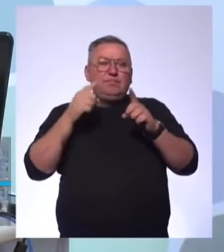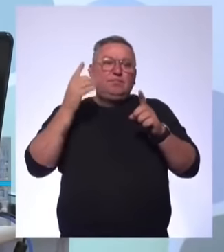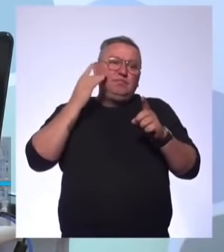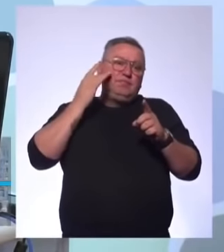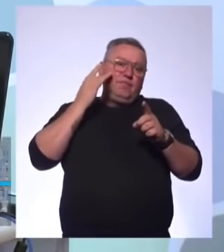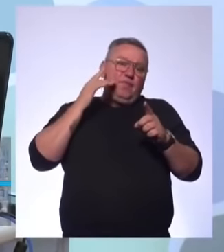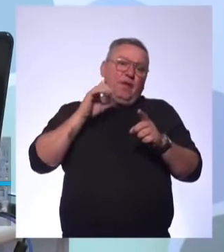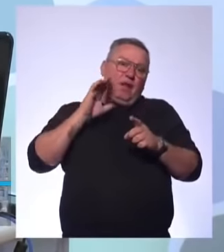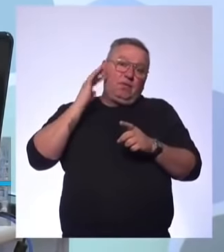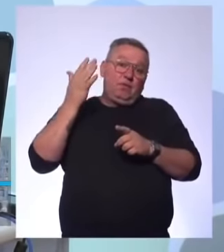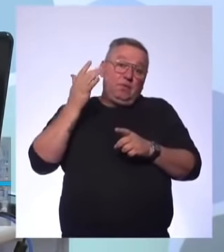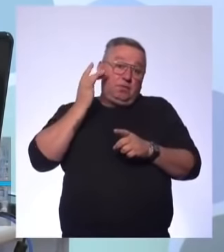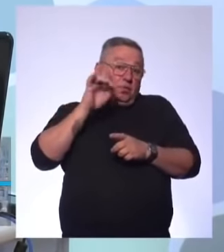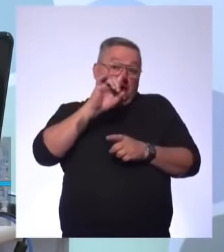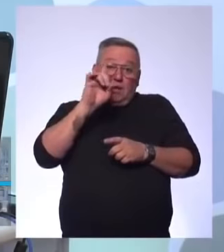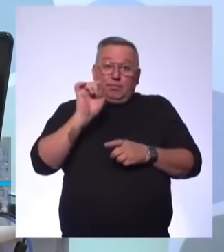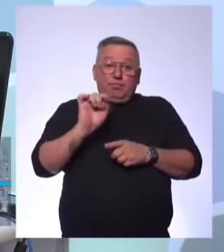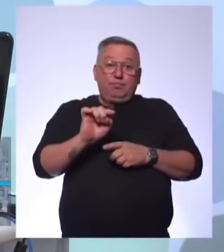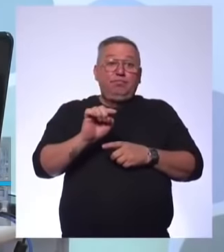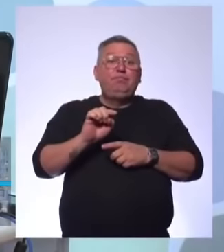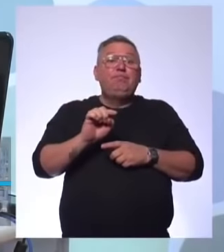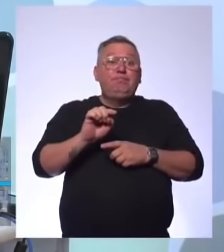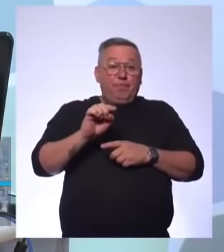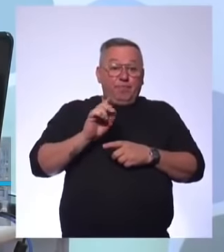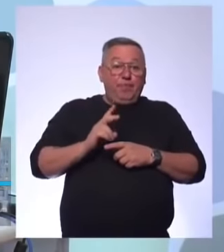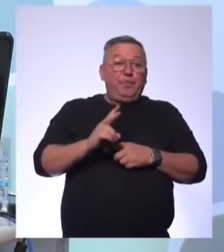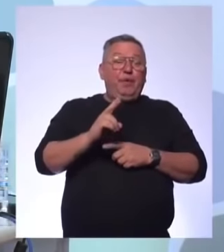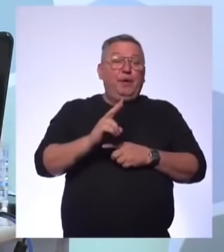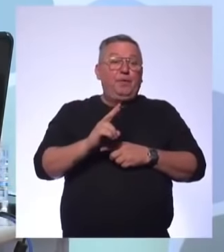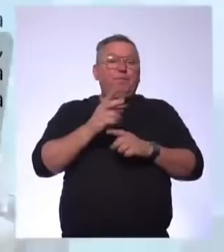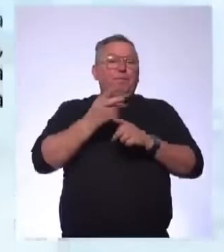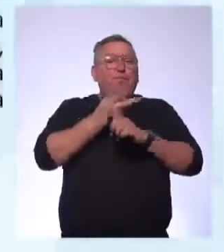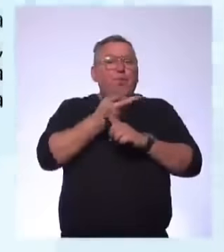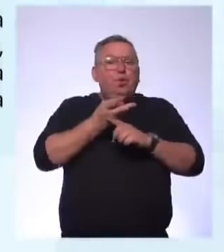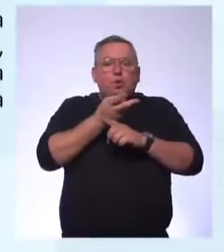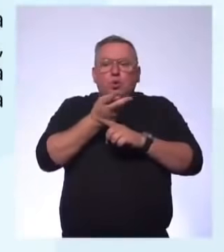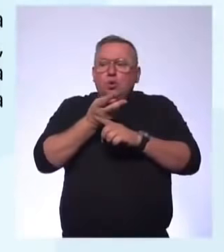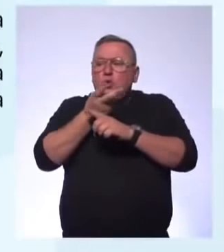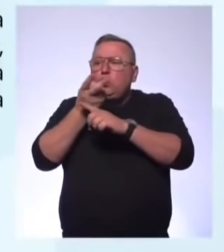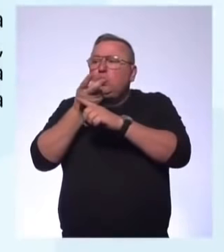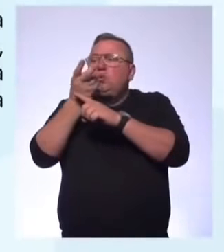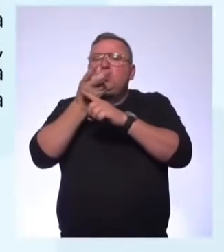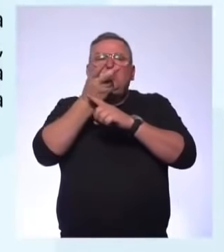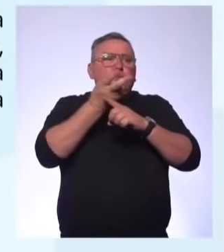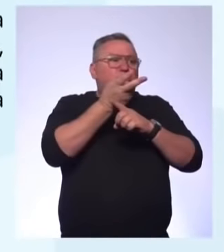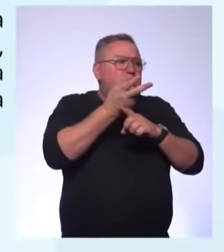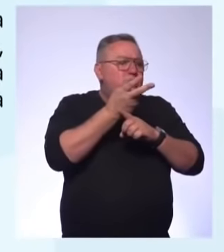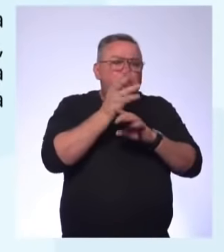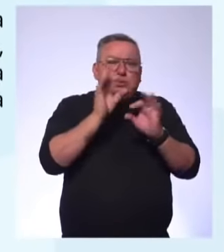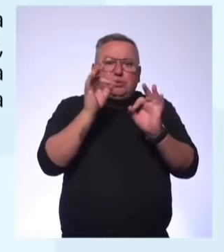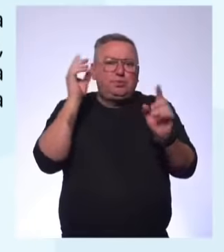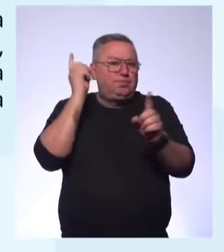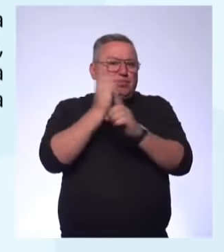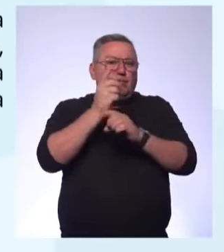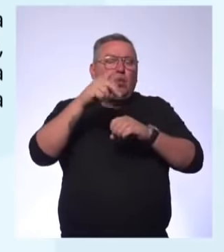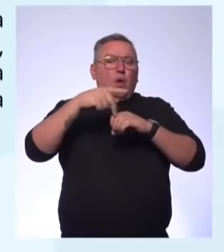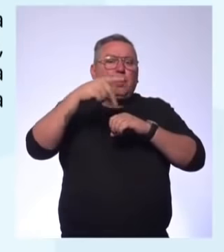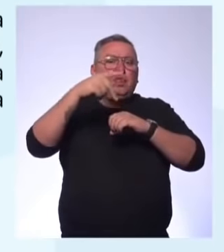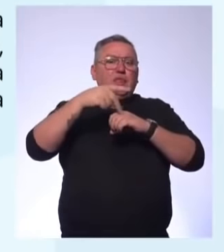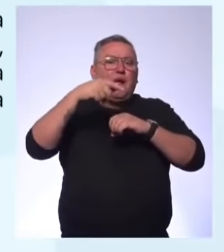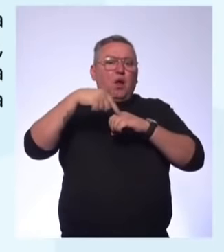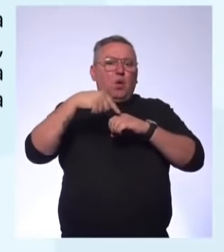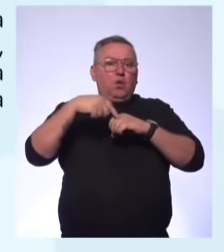realmente foi isso que aconteceu? Ainda não. Aí, continuando, eles procuraram muito, mas nada de achar o anel. Será